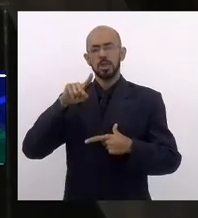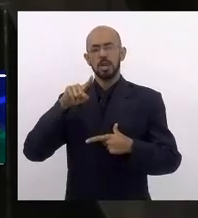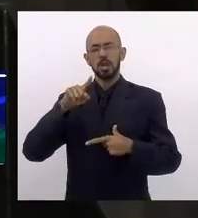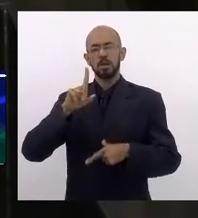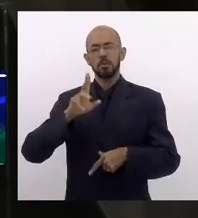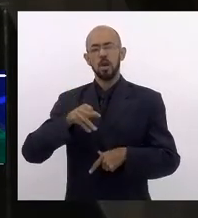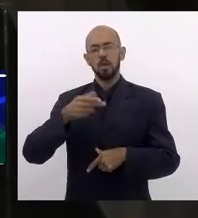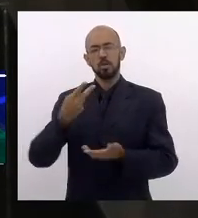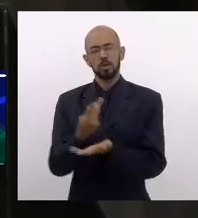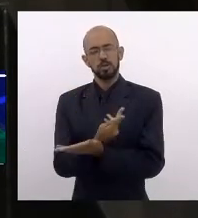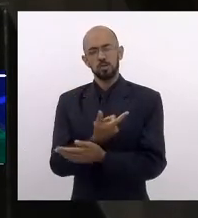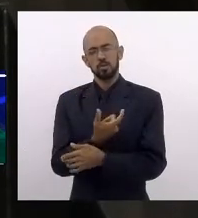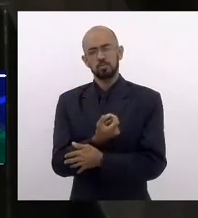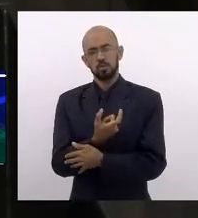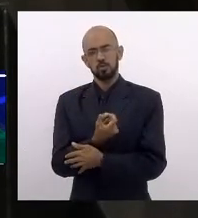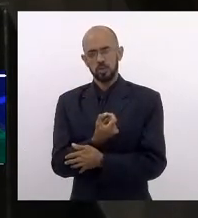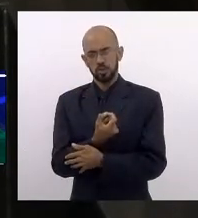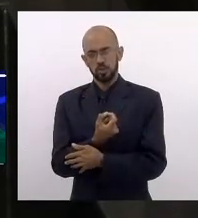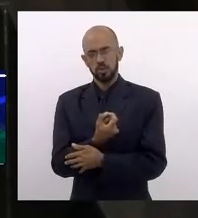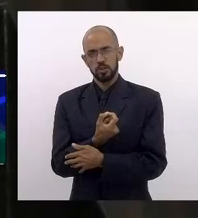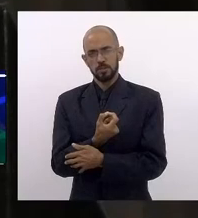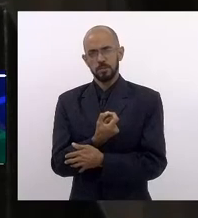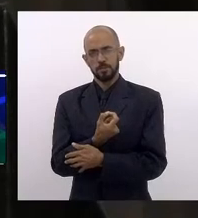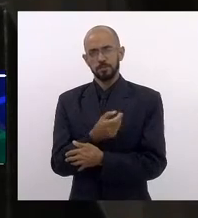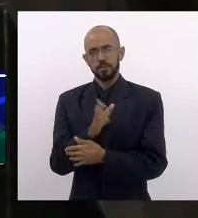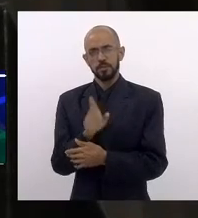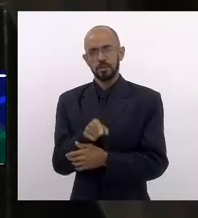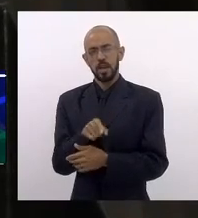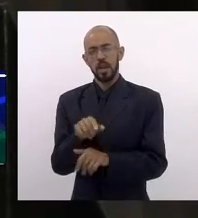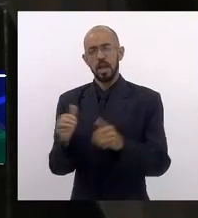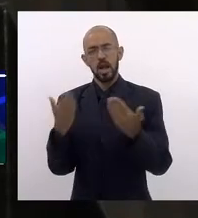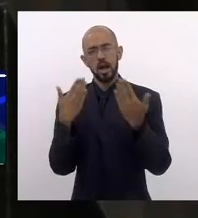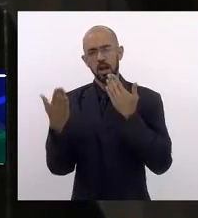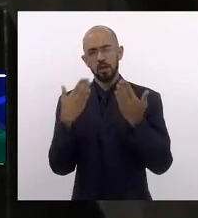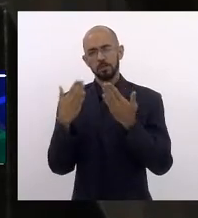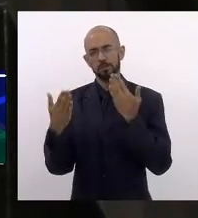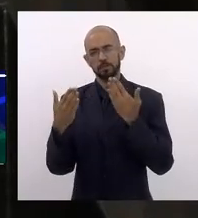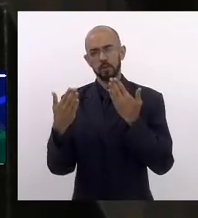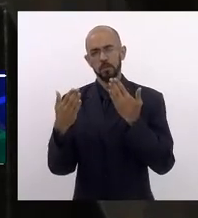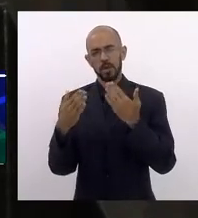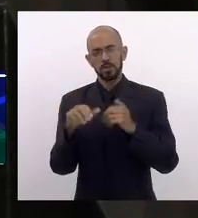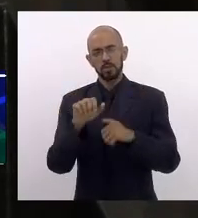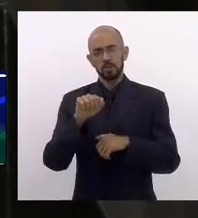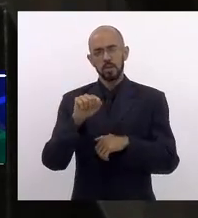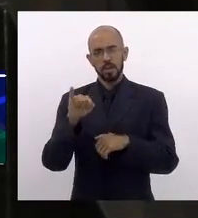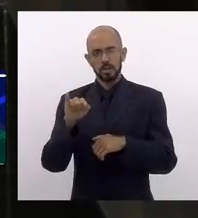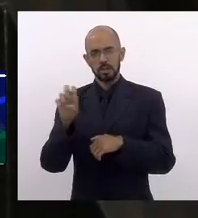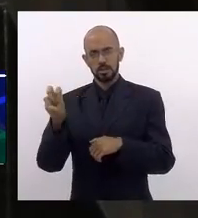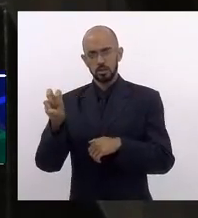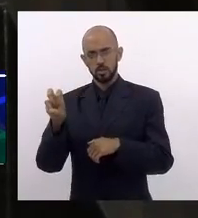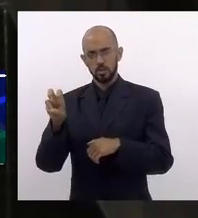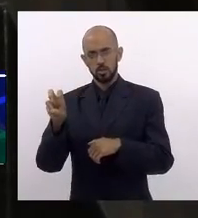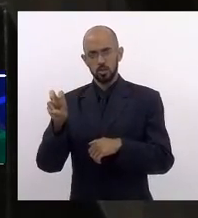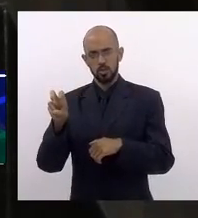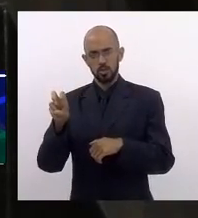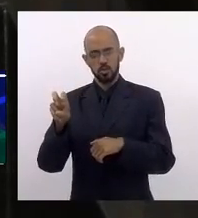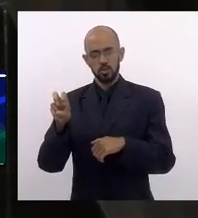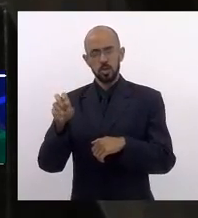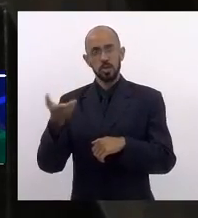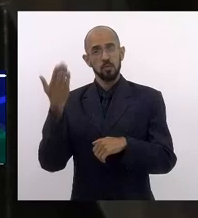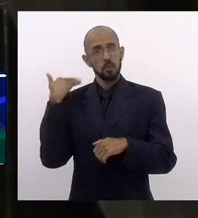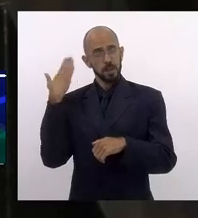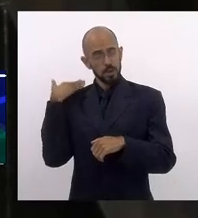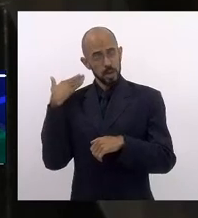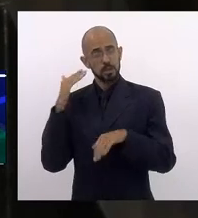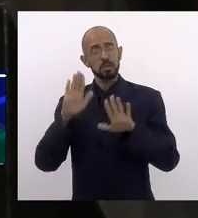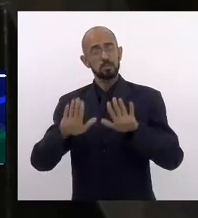dizer, e essa foi a associação que fiz, embora o AI-5 de 68 tenha ficado para trás, não obstante o fato